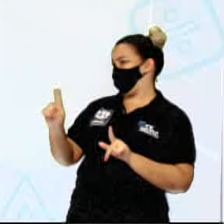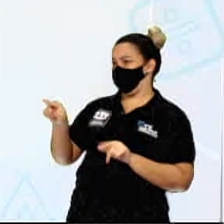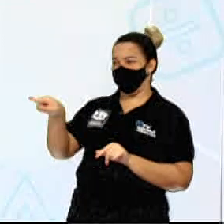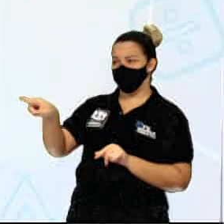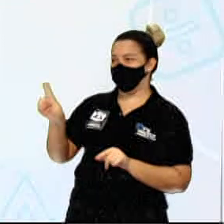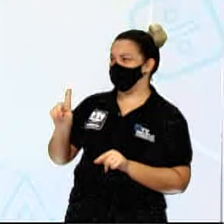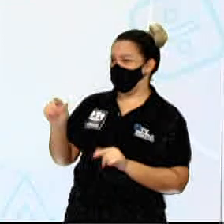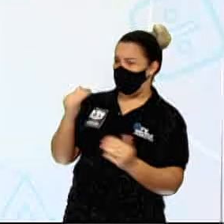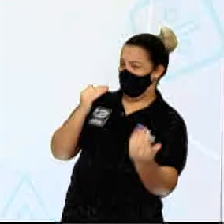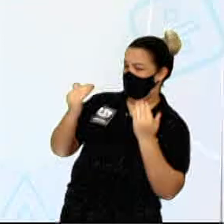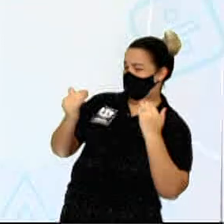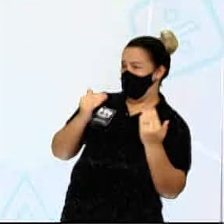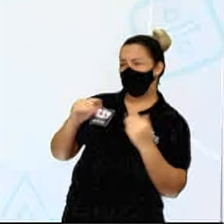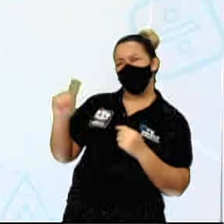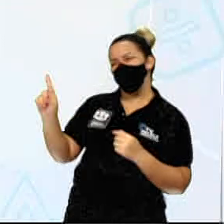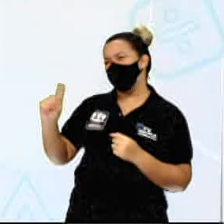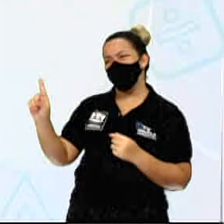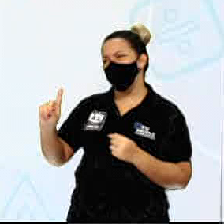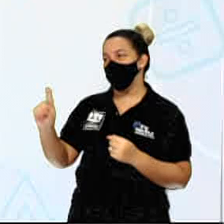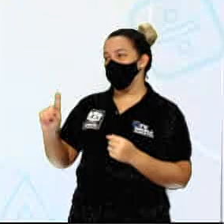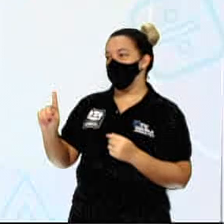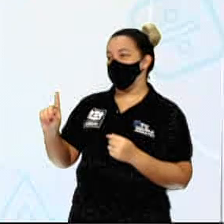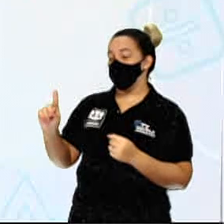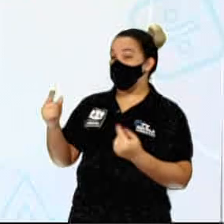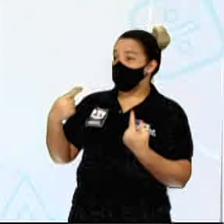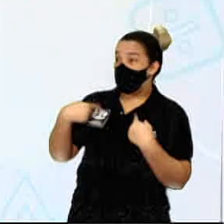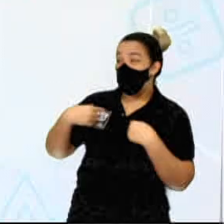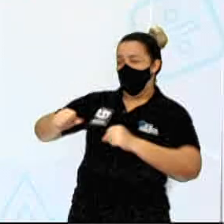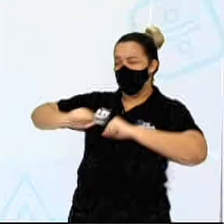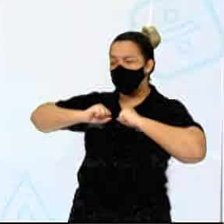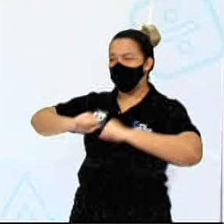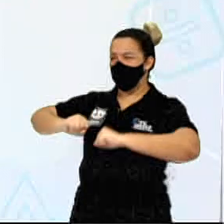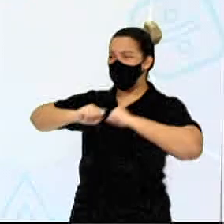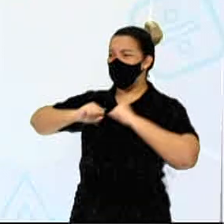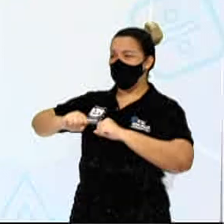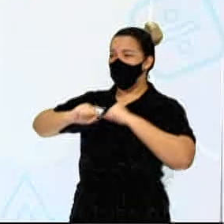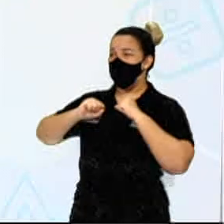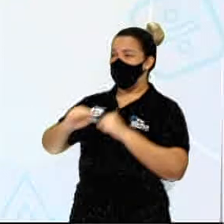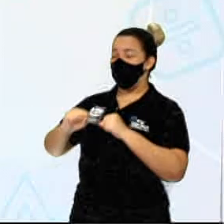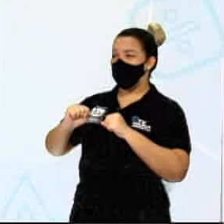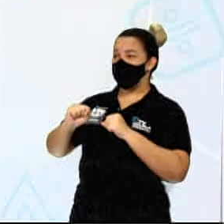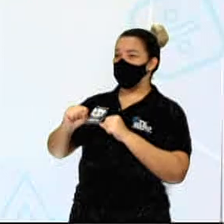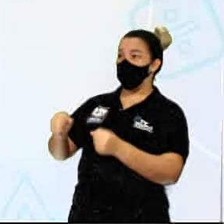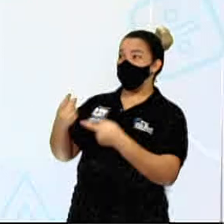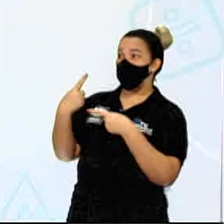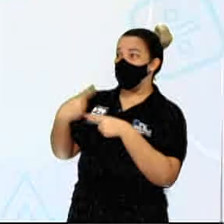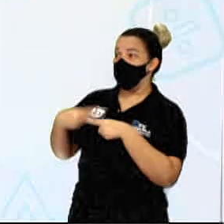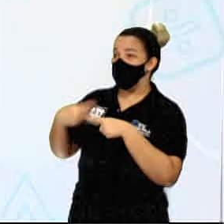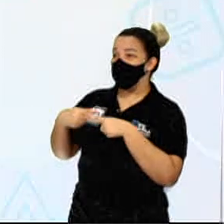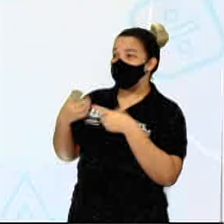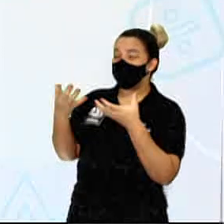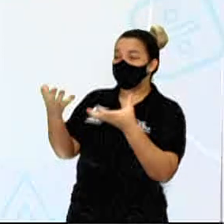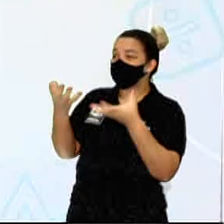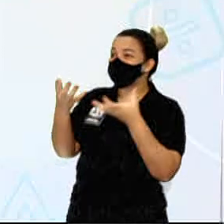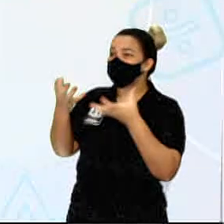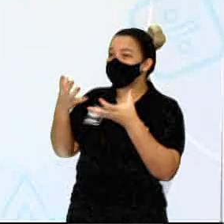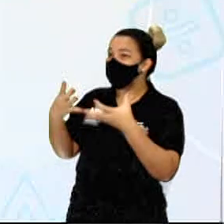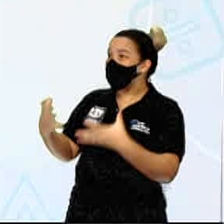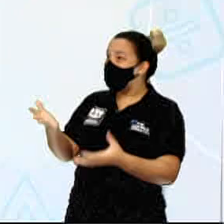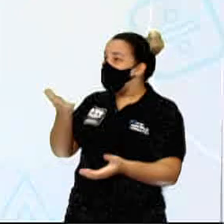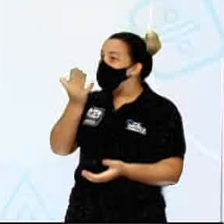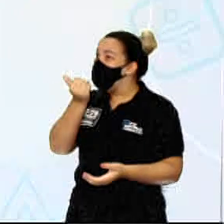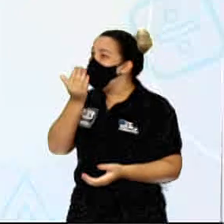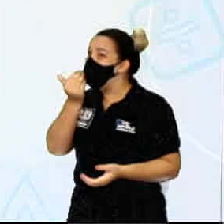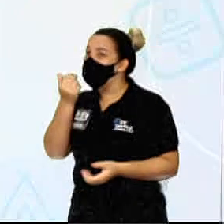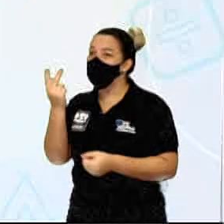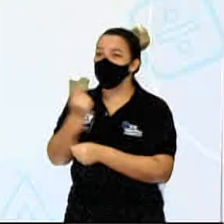como comparar, afinal de contas. Eu estava correndo simplesmente com a intenção de conseguir um jantar, mas ele,